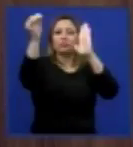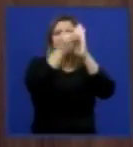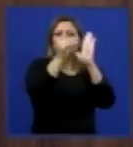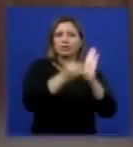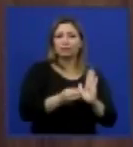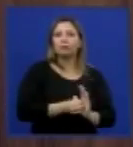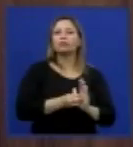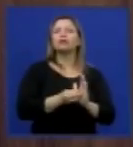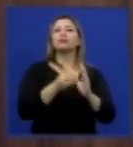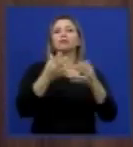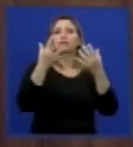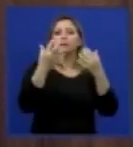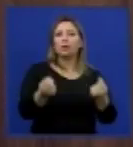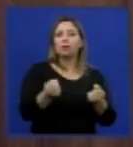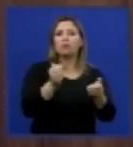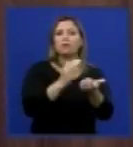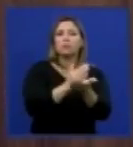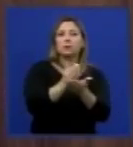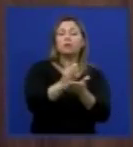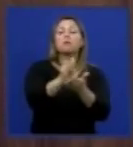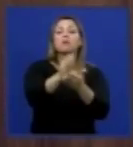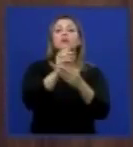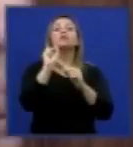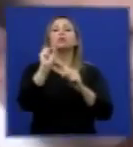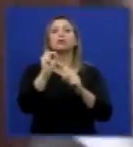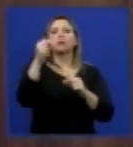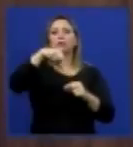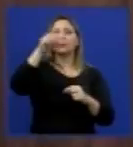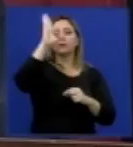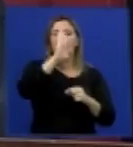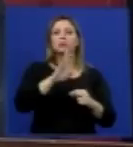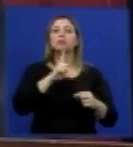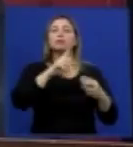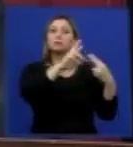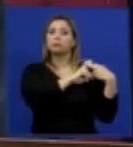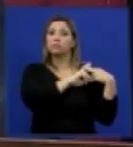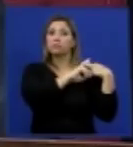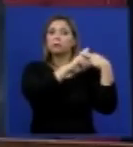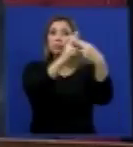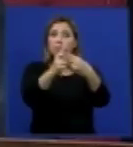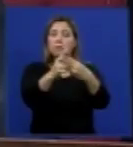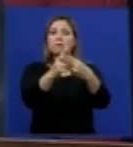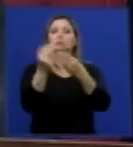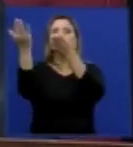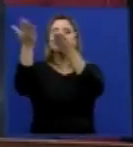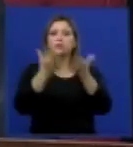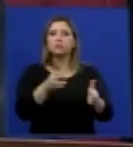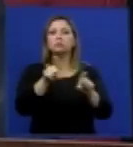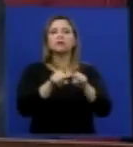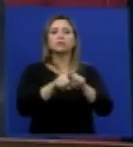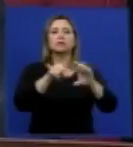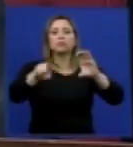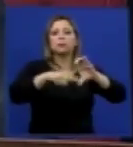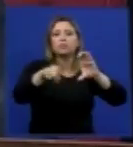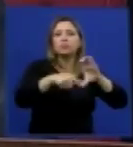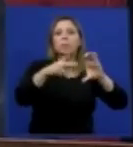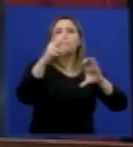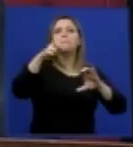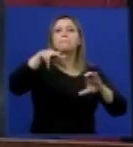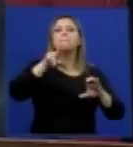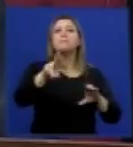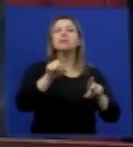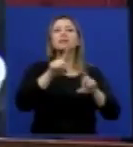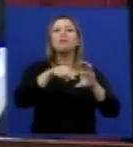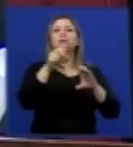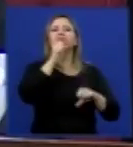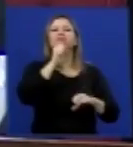introduziu no país o princípio da responsabilidade do produtor e do importador pela adequada destinação a ser dada aos pneus